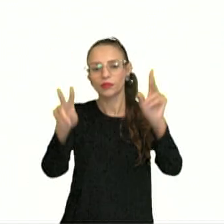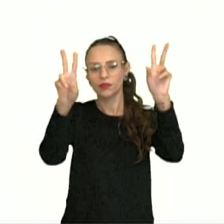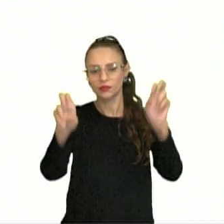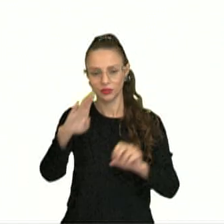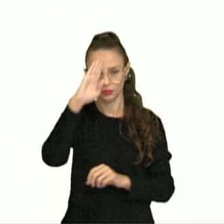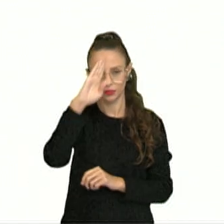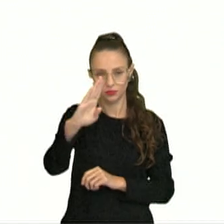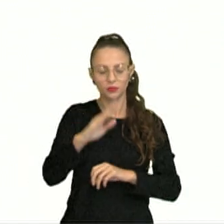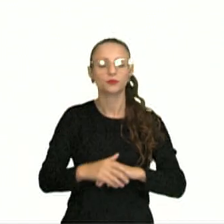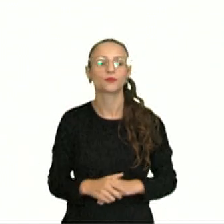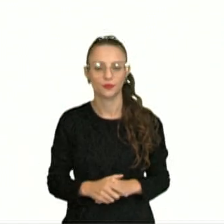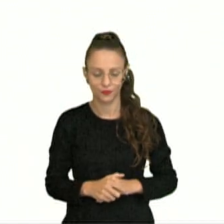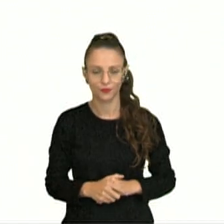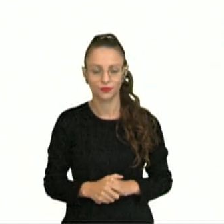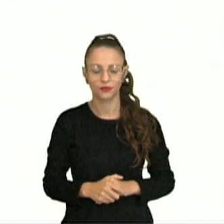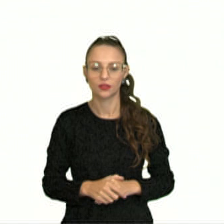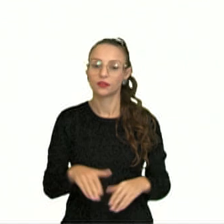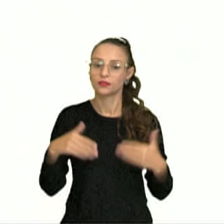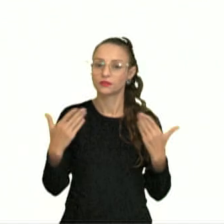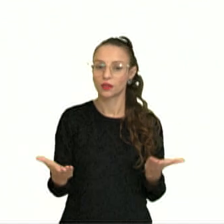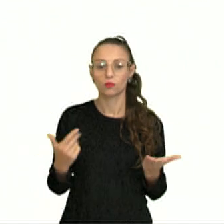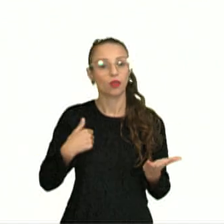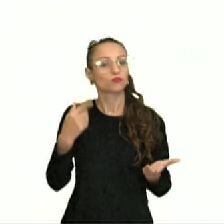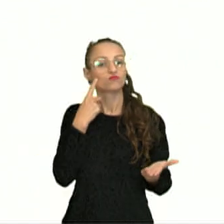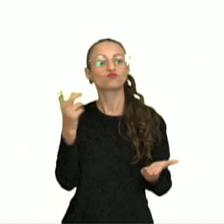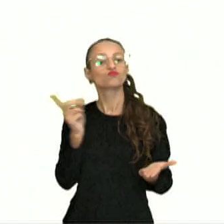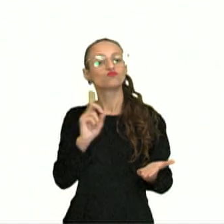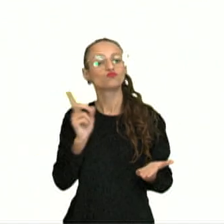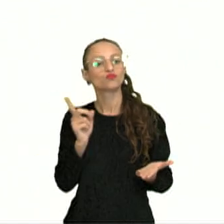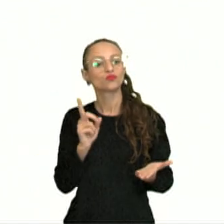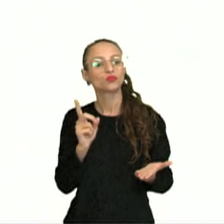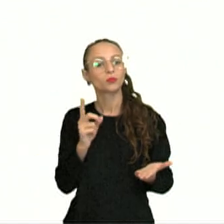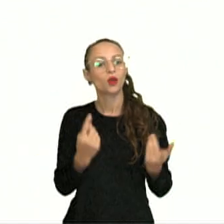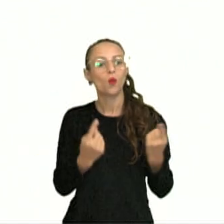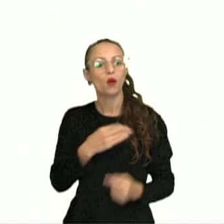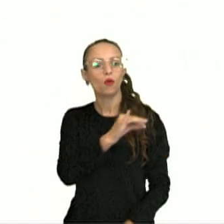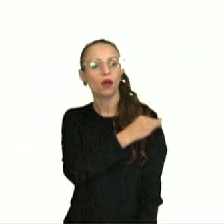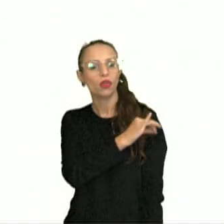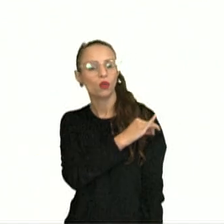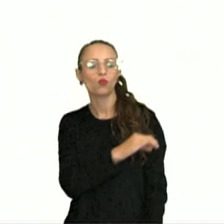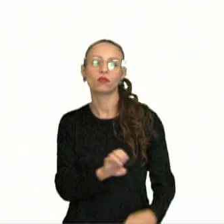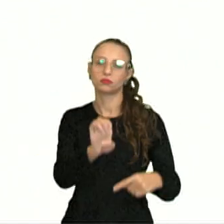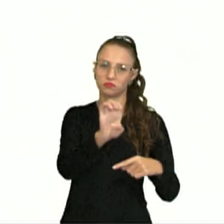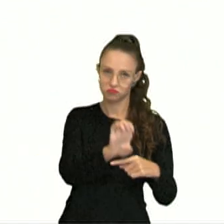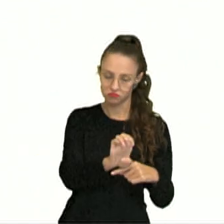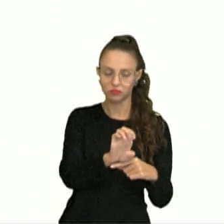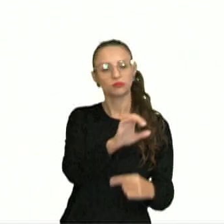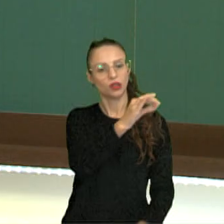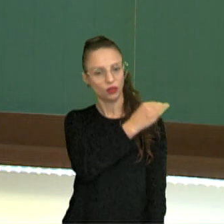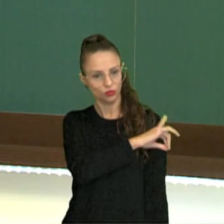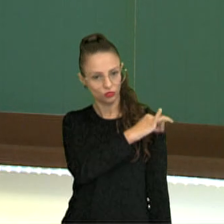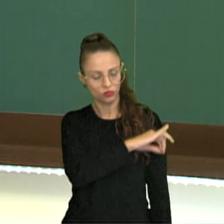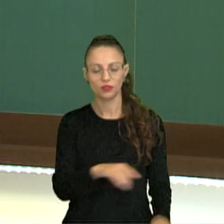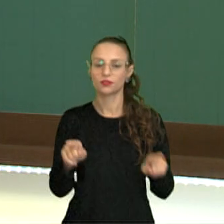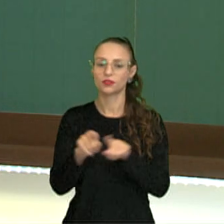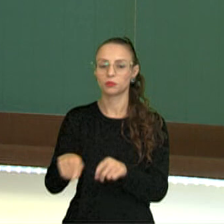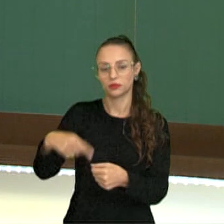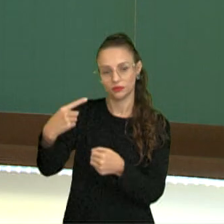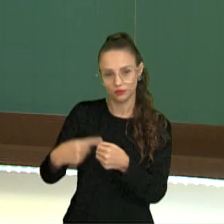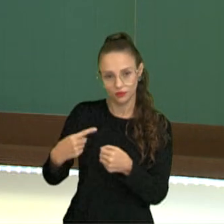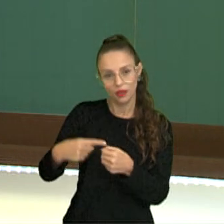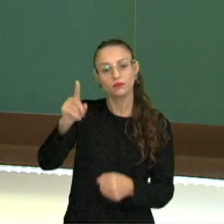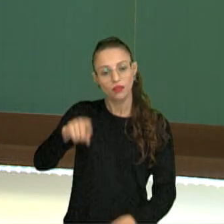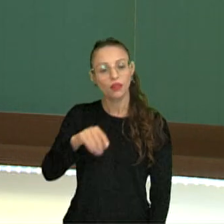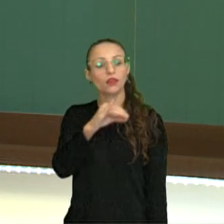trazida aqui na manchete, né? Então, eu não sabia qual era o rio. Como eu tenho o estado que se chama Rio de Janeiro e eu tenho a